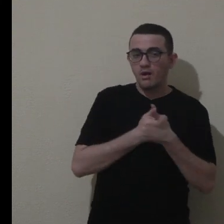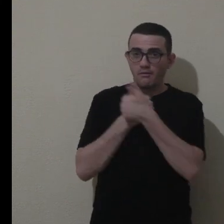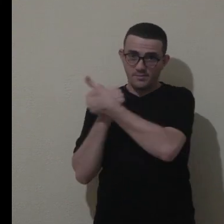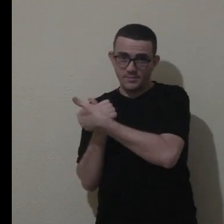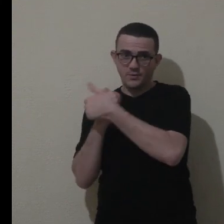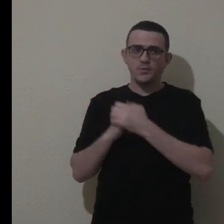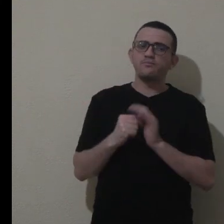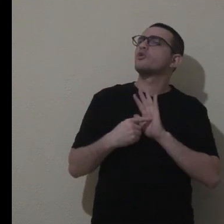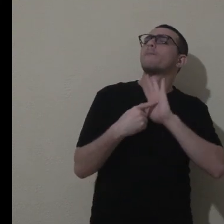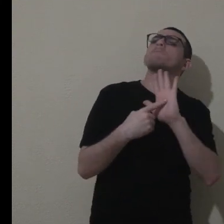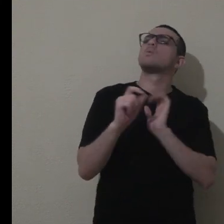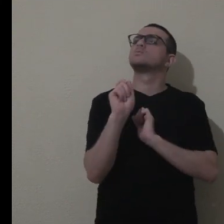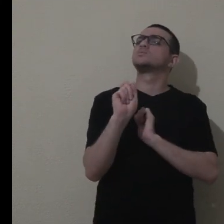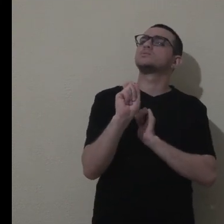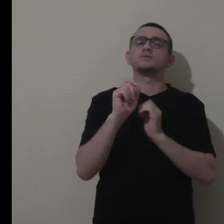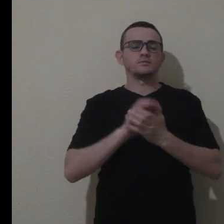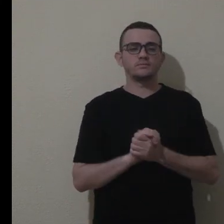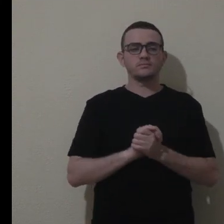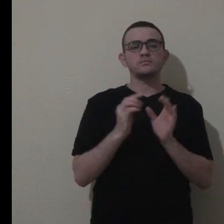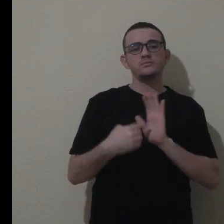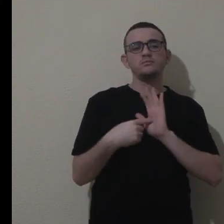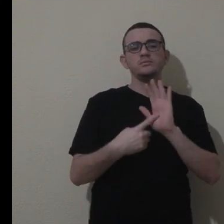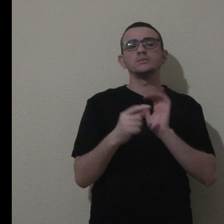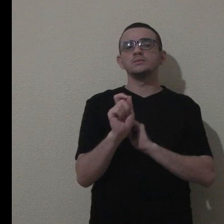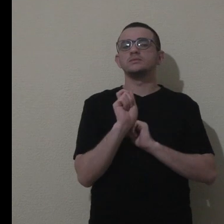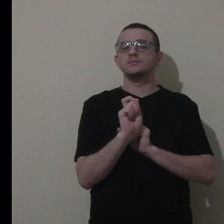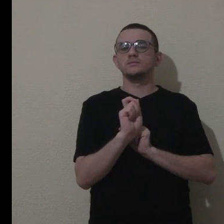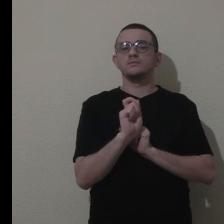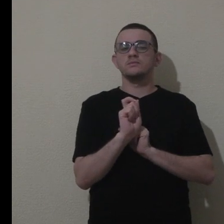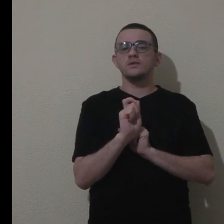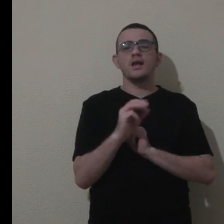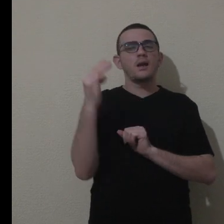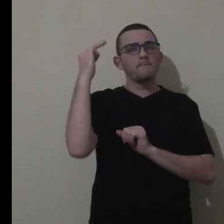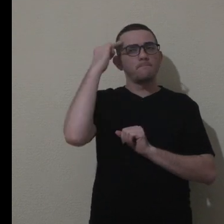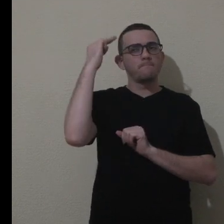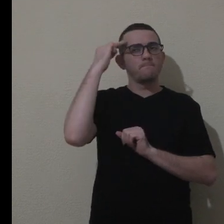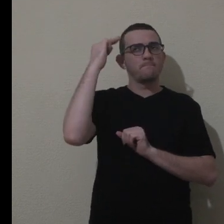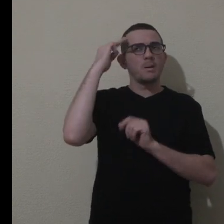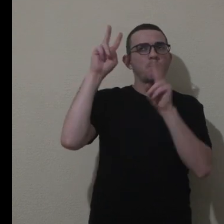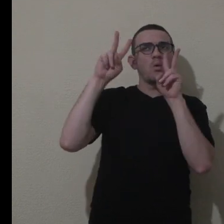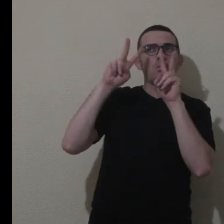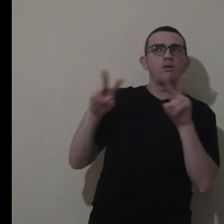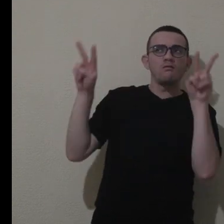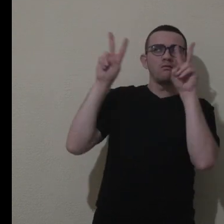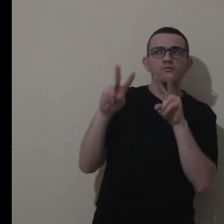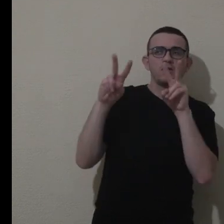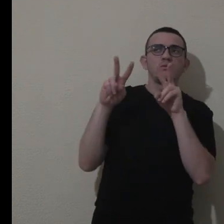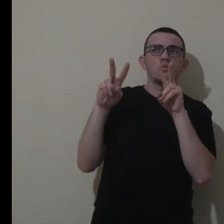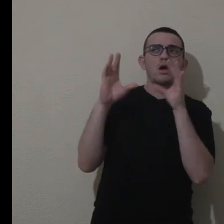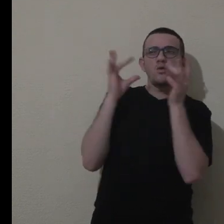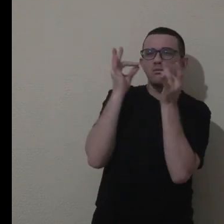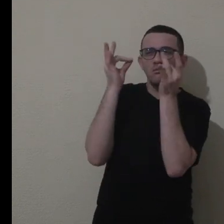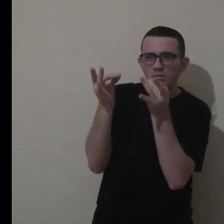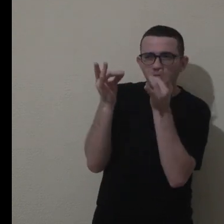que mostra? Né? Mostra de que a memória visual